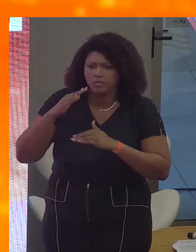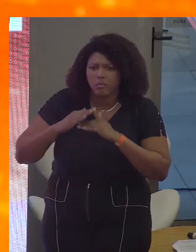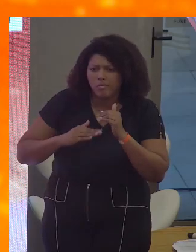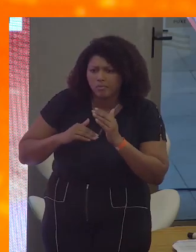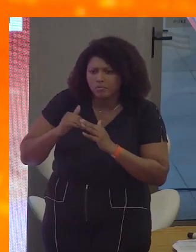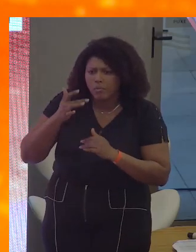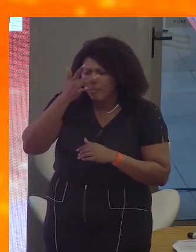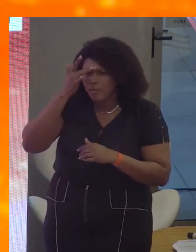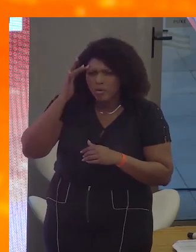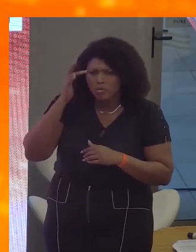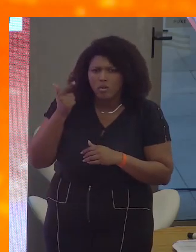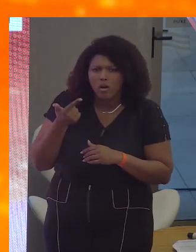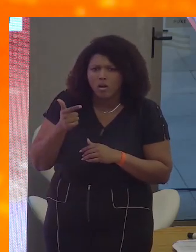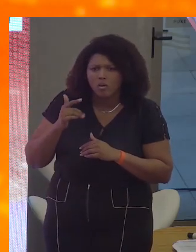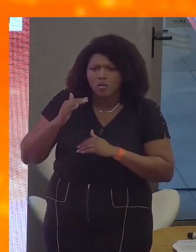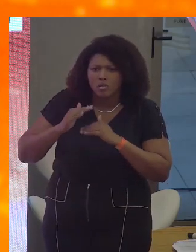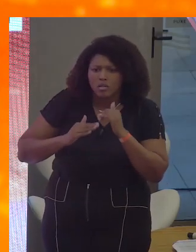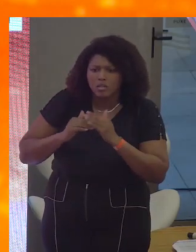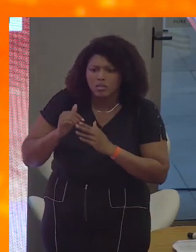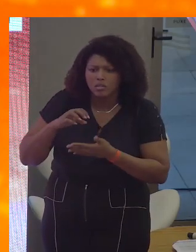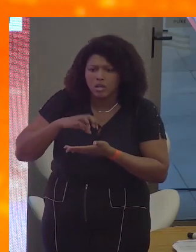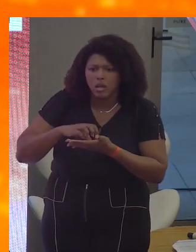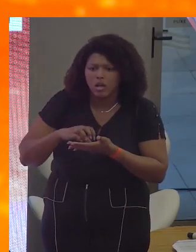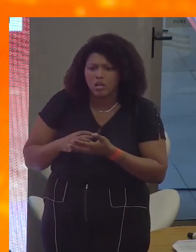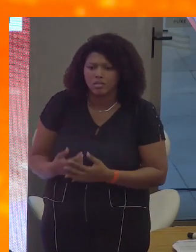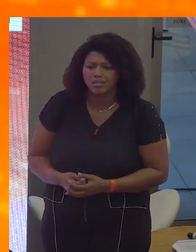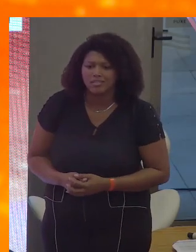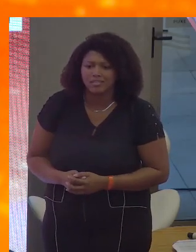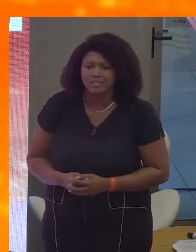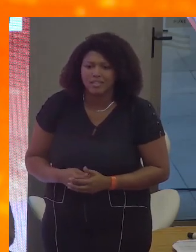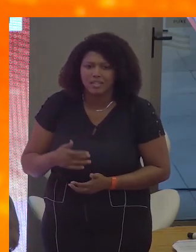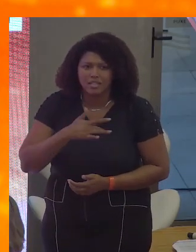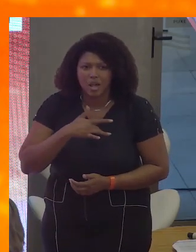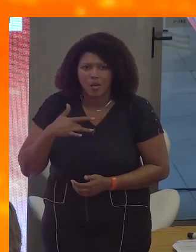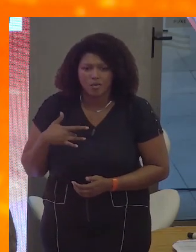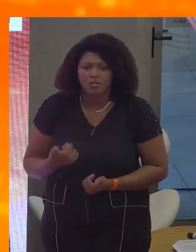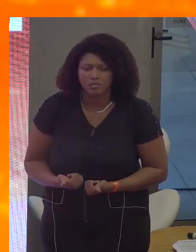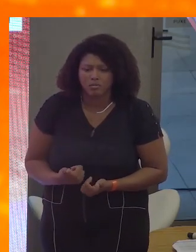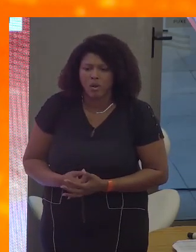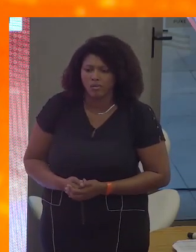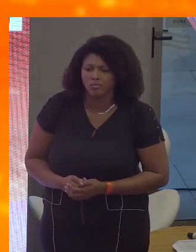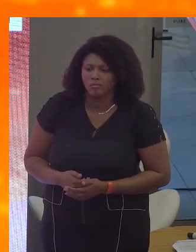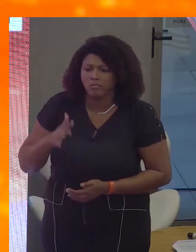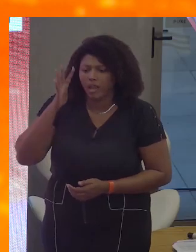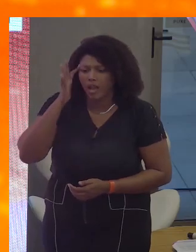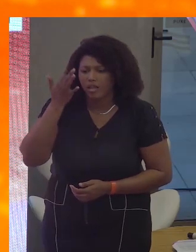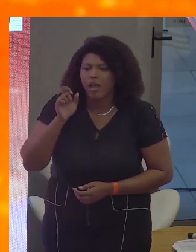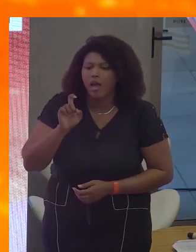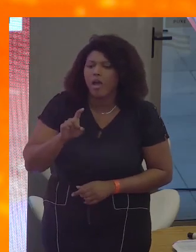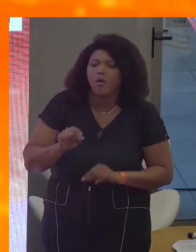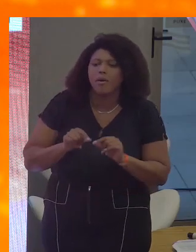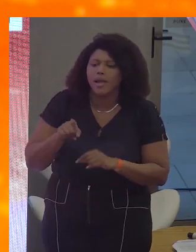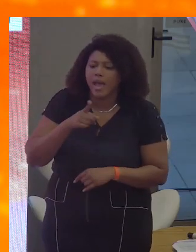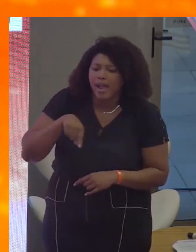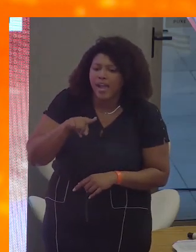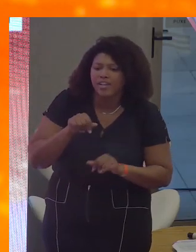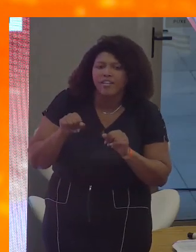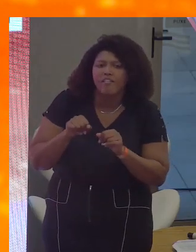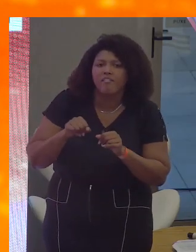Alguma pessoa que não seja da área da saúde? Tá. A ideia é que a gente faça uma apresentação que